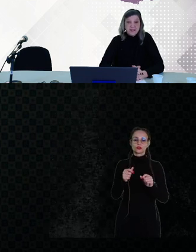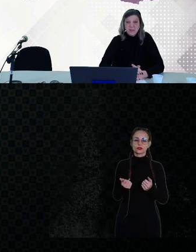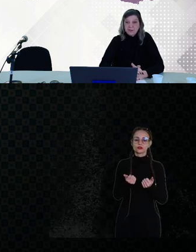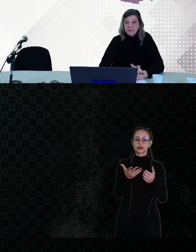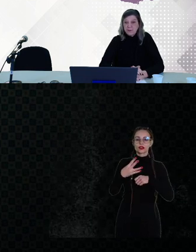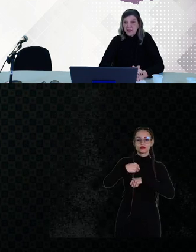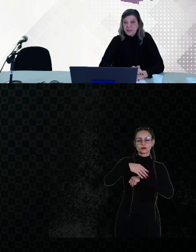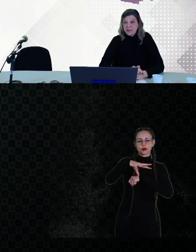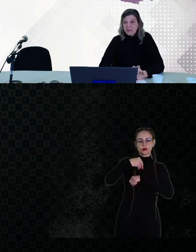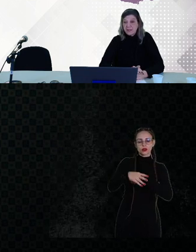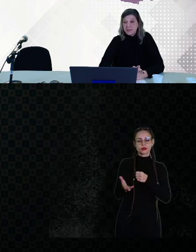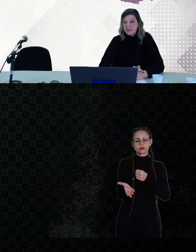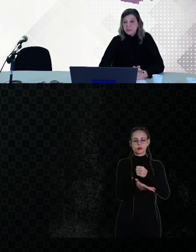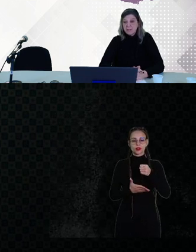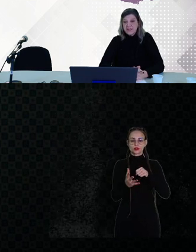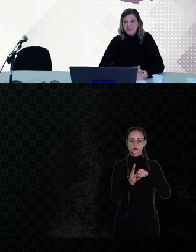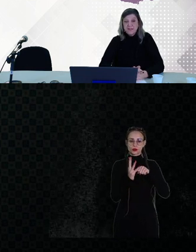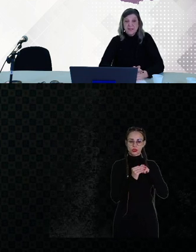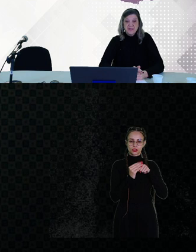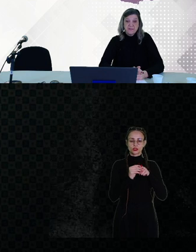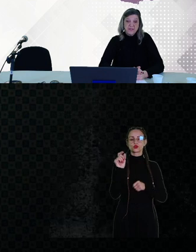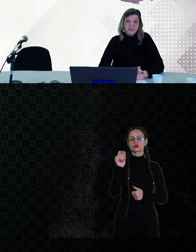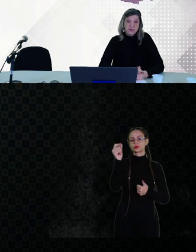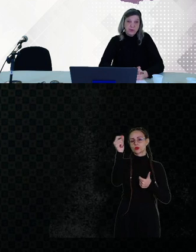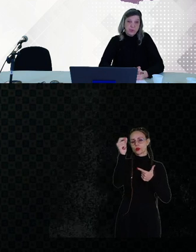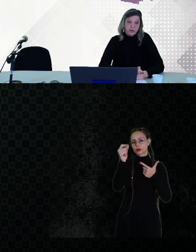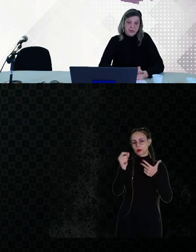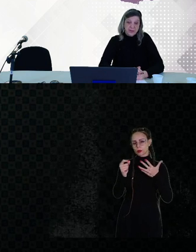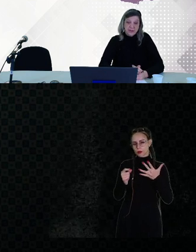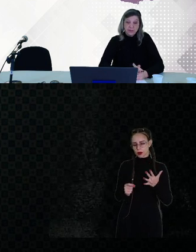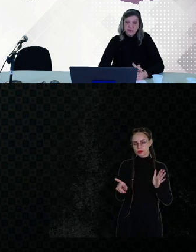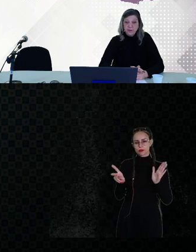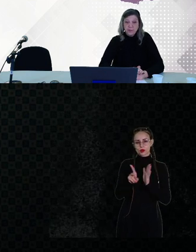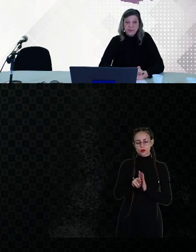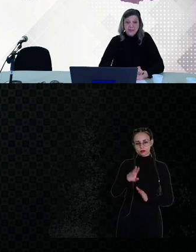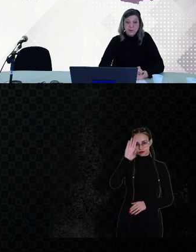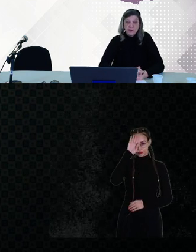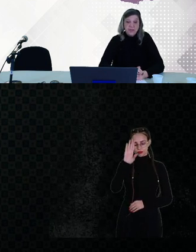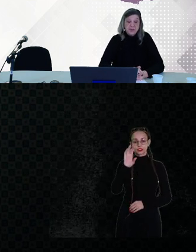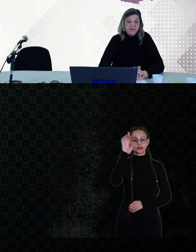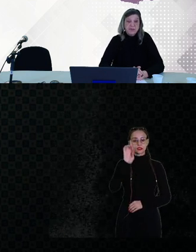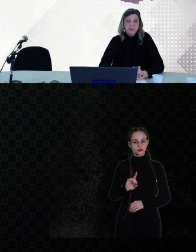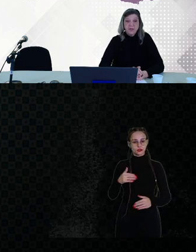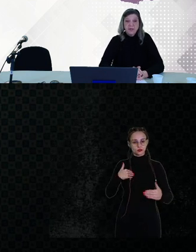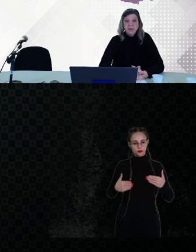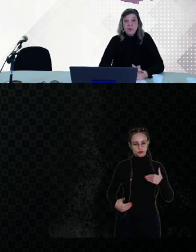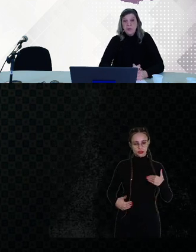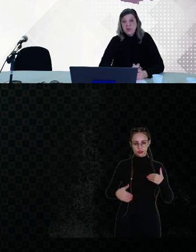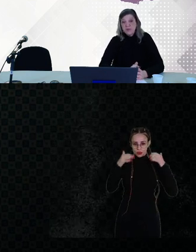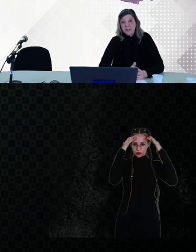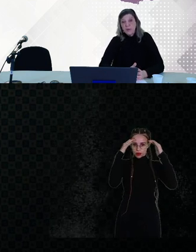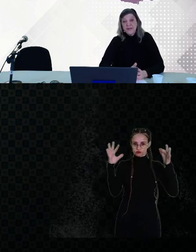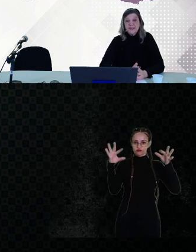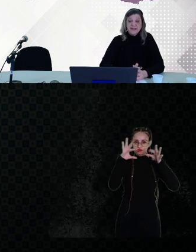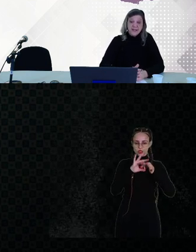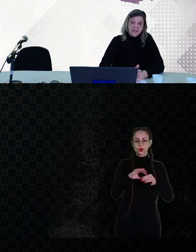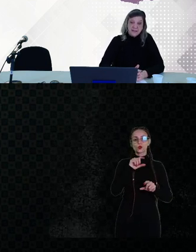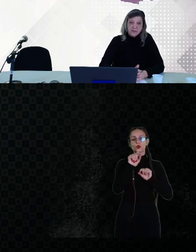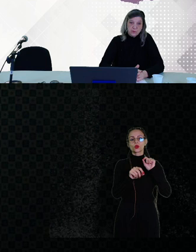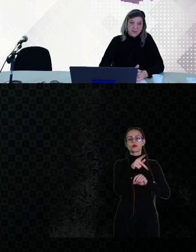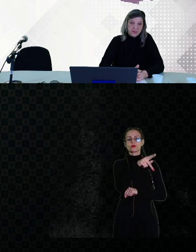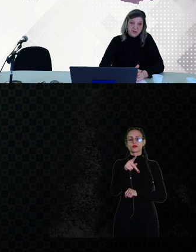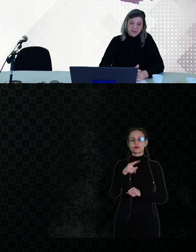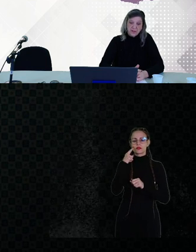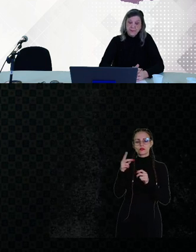de conhecimento acerca das principais deficiências físico-neuromotoras. Então, que o professor e a professora possam reconhecer